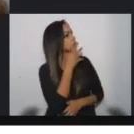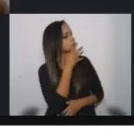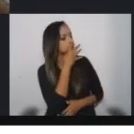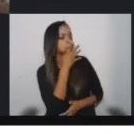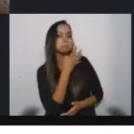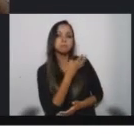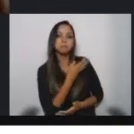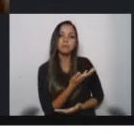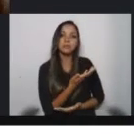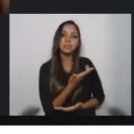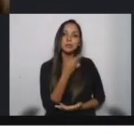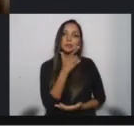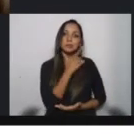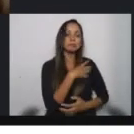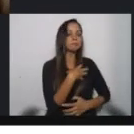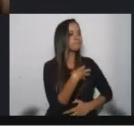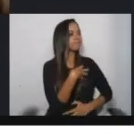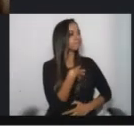Encontrar essa mensagem, esse